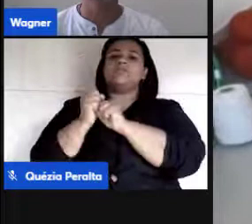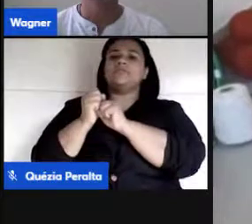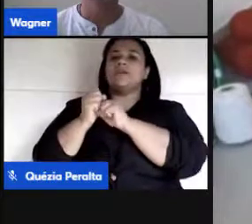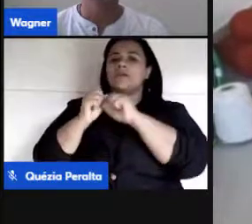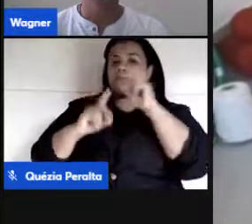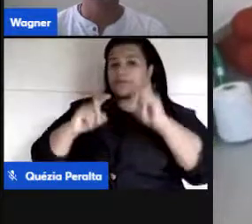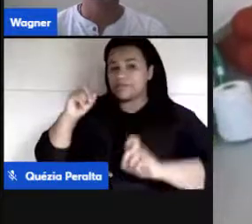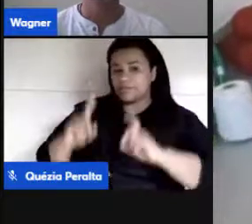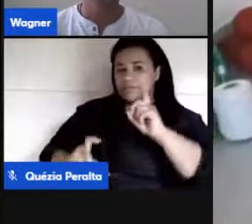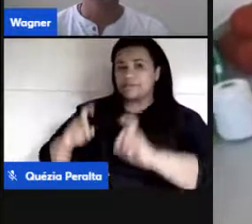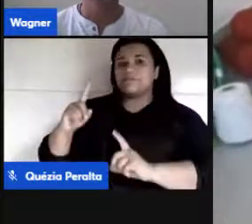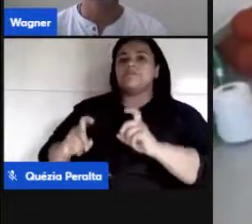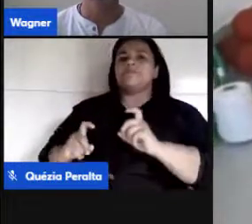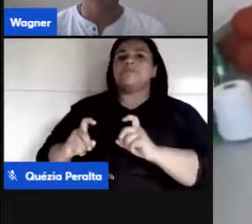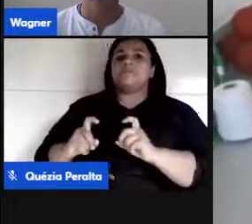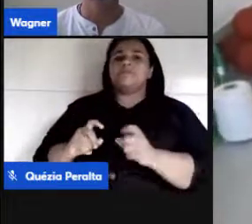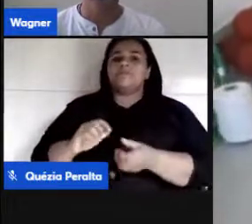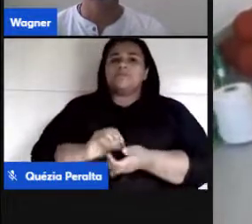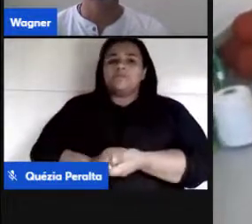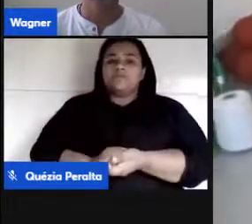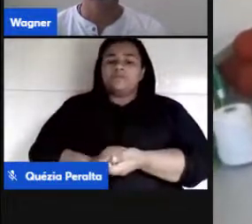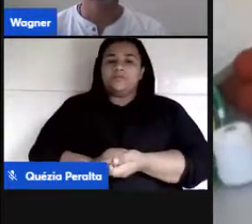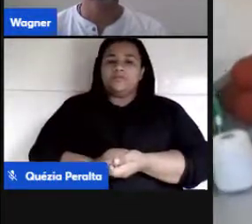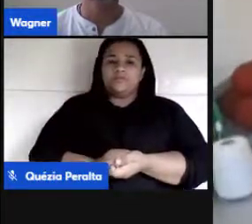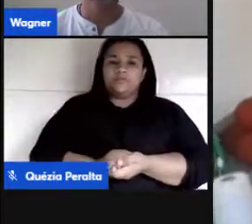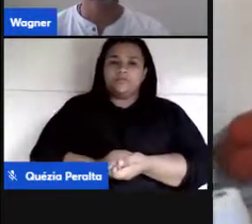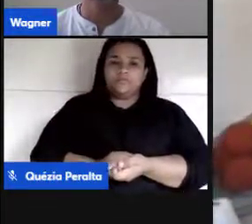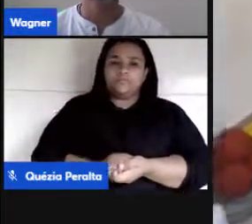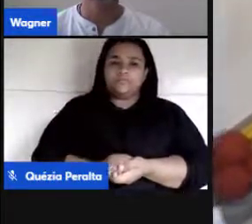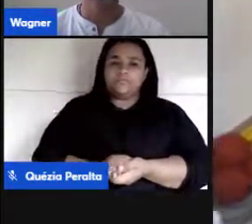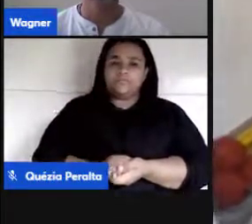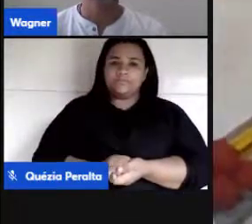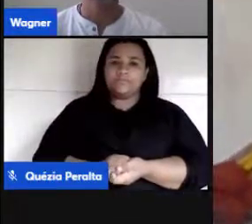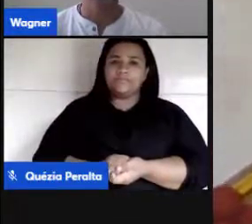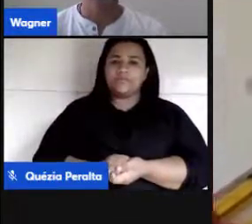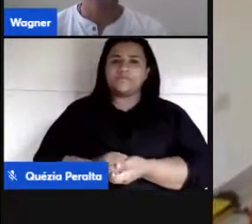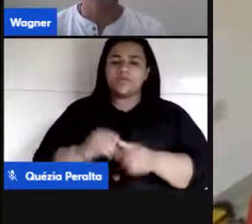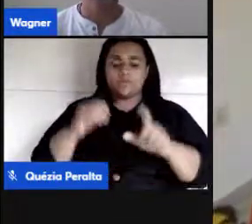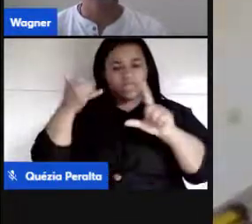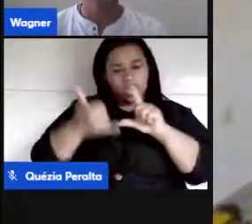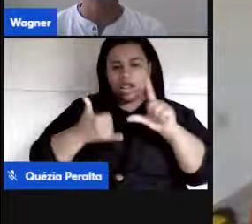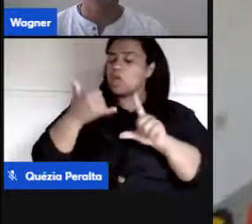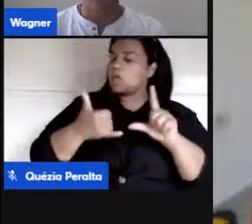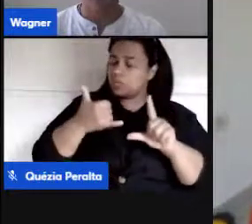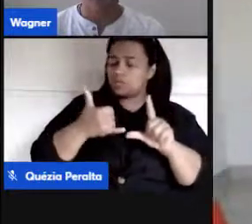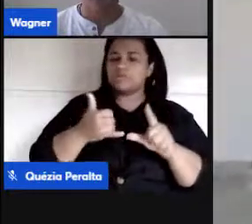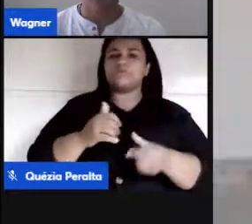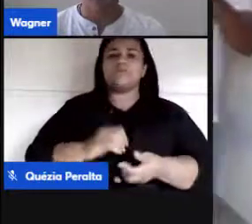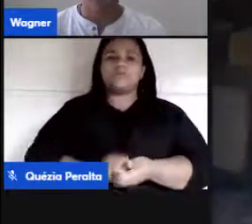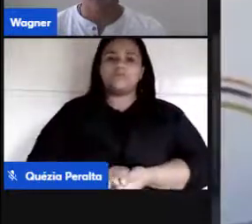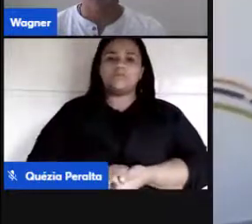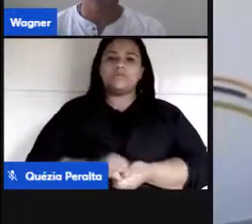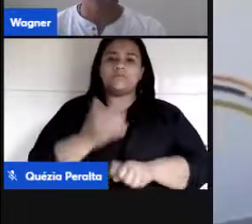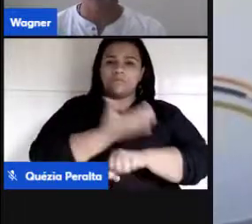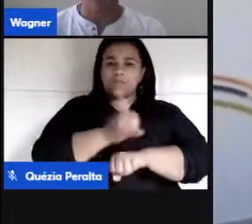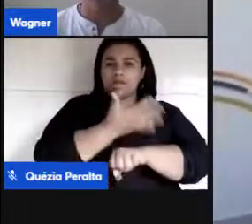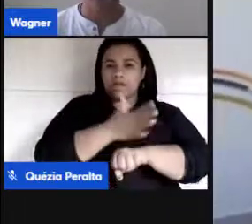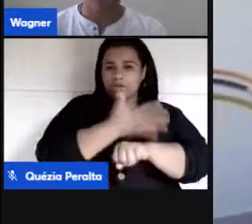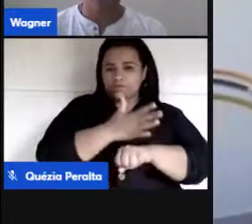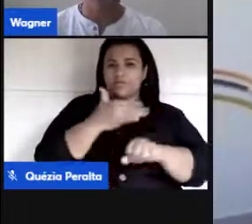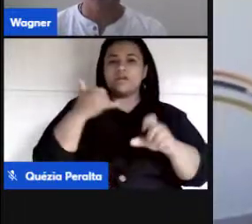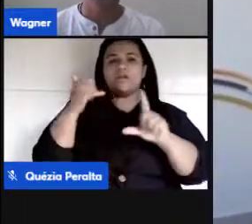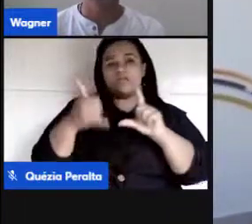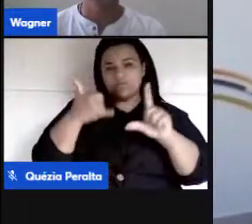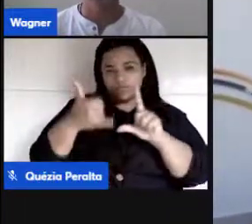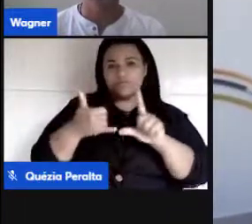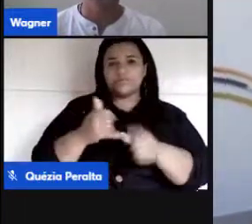física colocada nesse circuito motor, de maneira bem lúdica. Espero que tenham gostado.